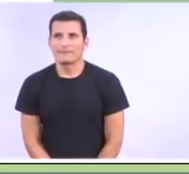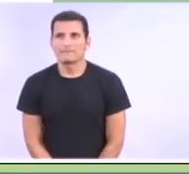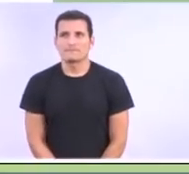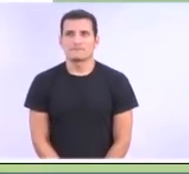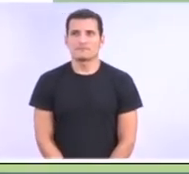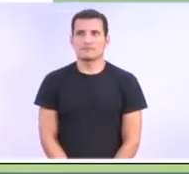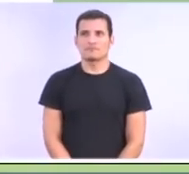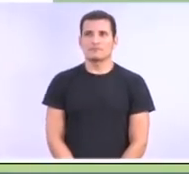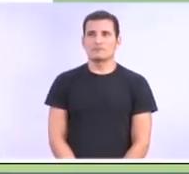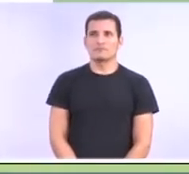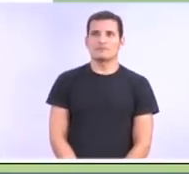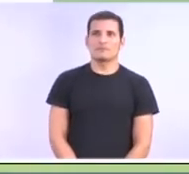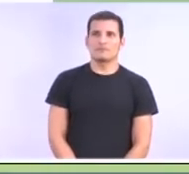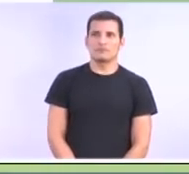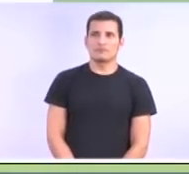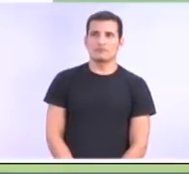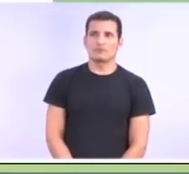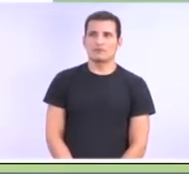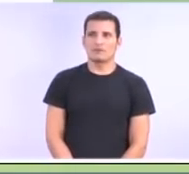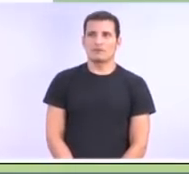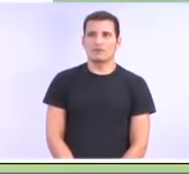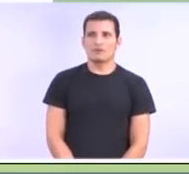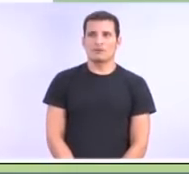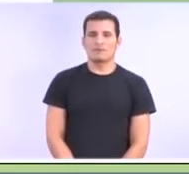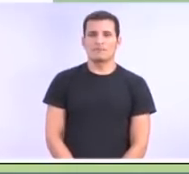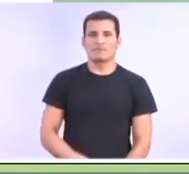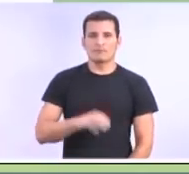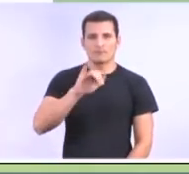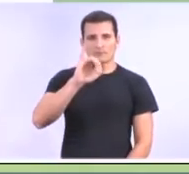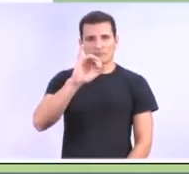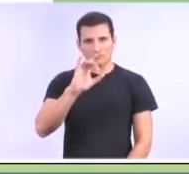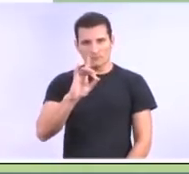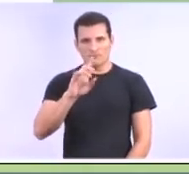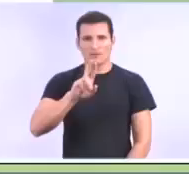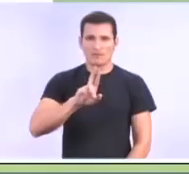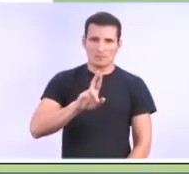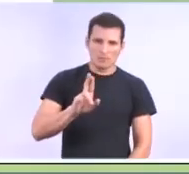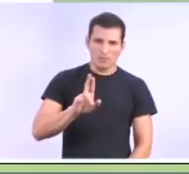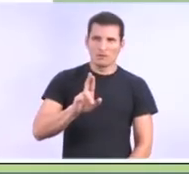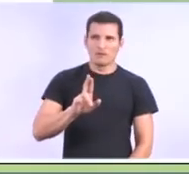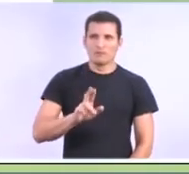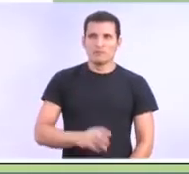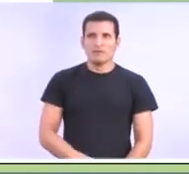Aqueles atributos todos, gente, ID, nome, todos aqueles atributos,